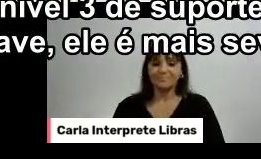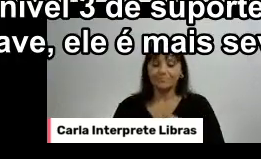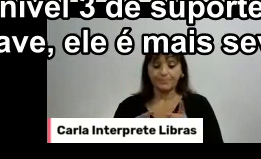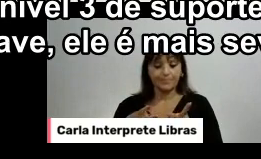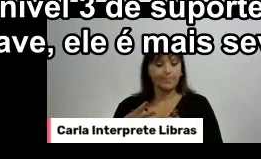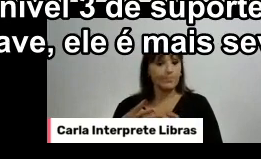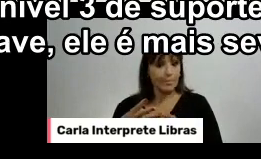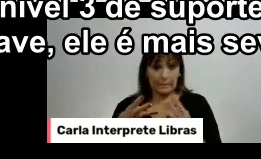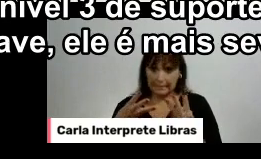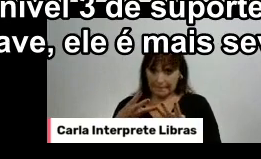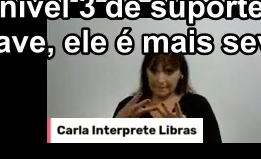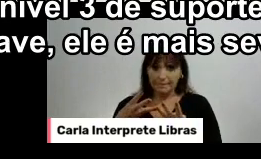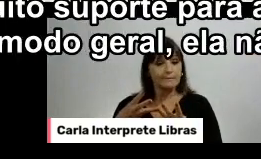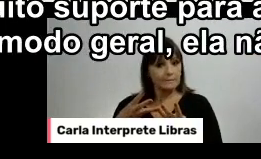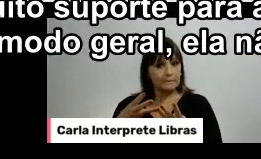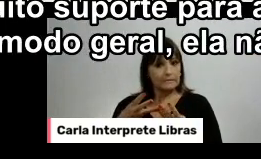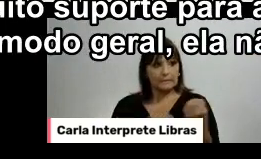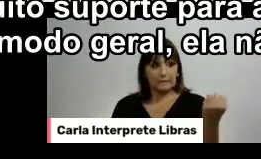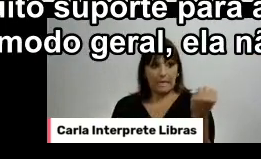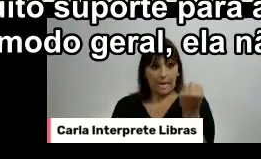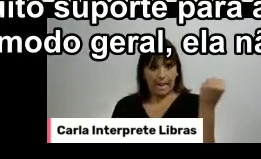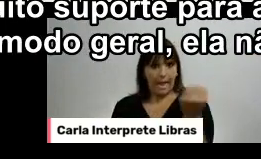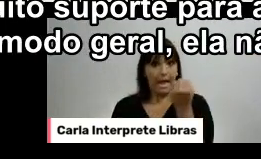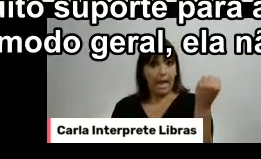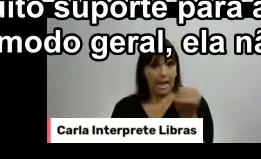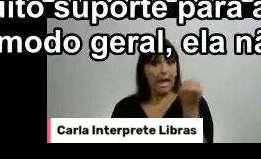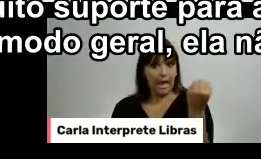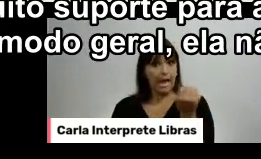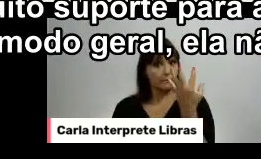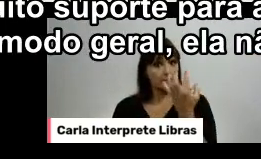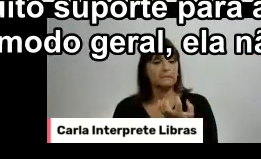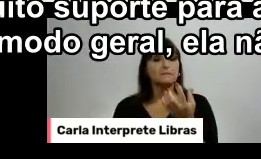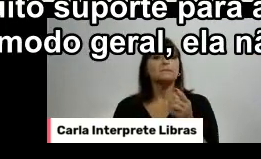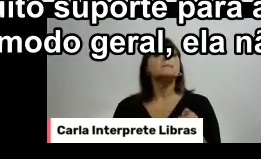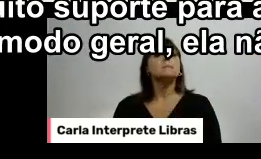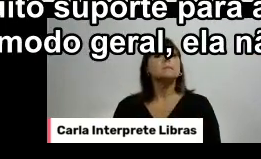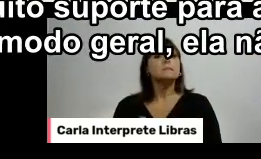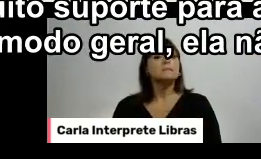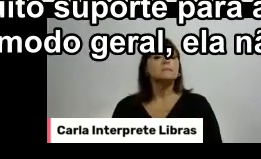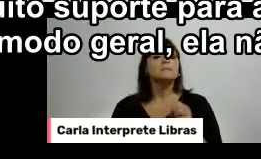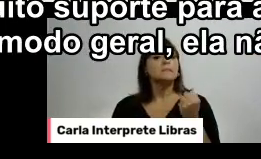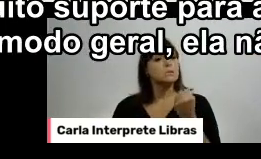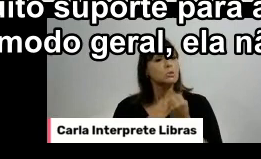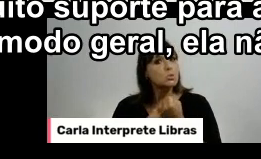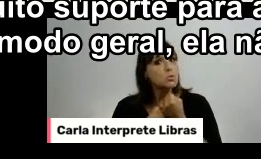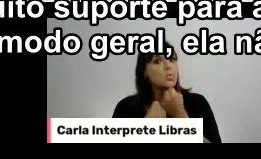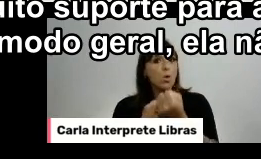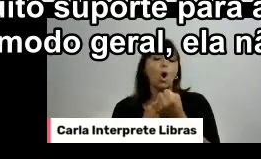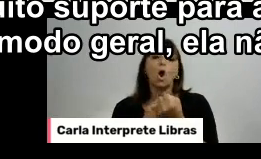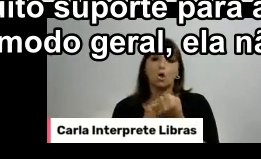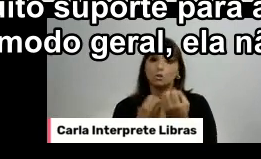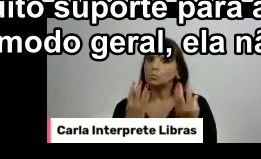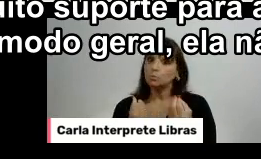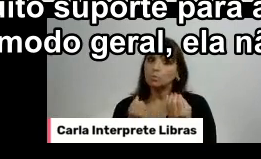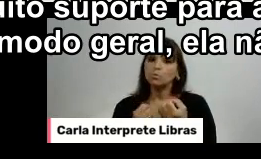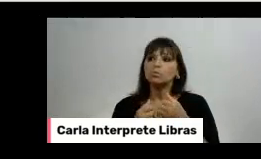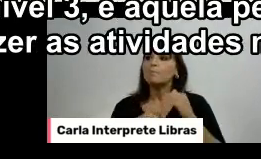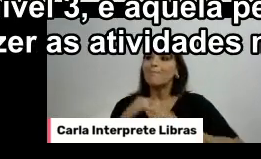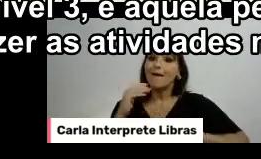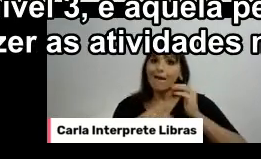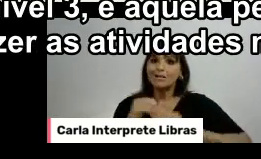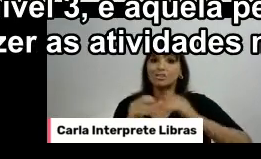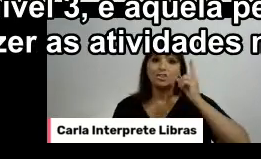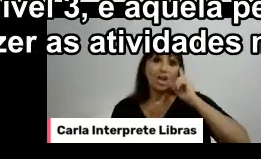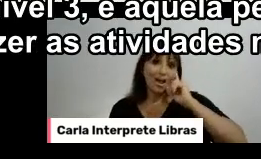mais severo. A pessoa precisa de muito suporte para as atividades do dia a dia. De modo geral, ela não consegue socializar.